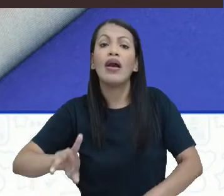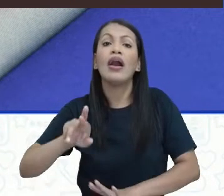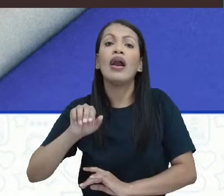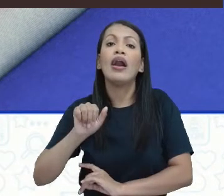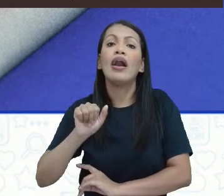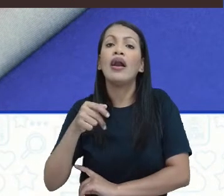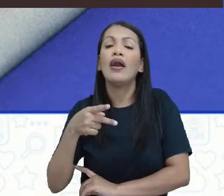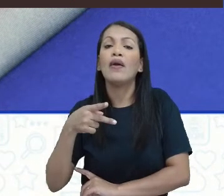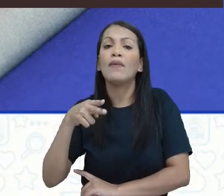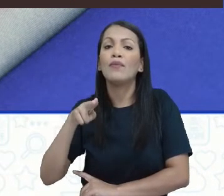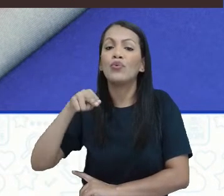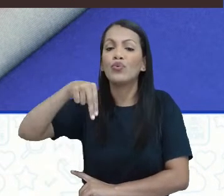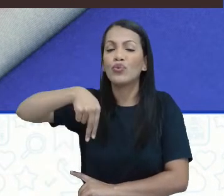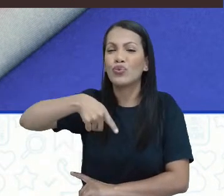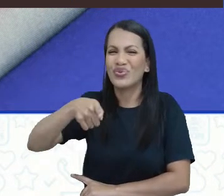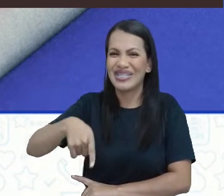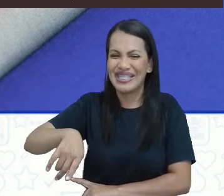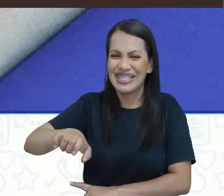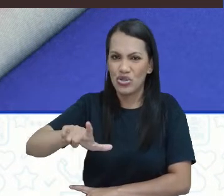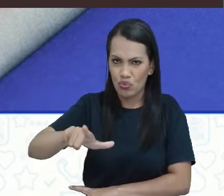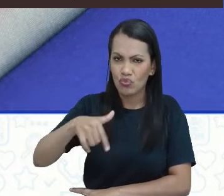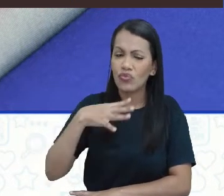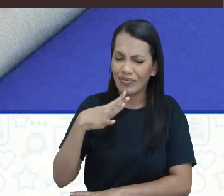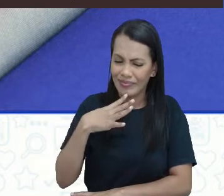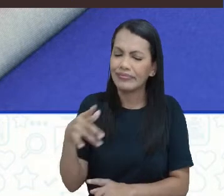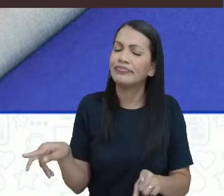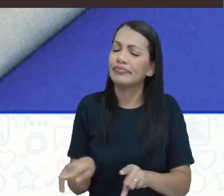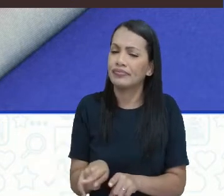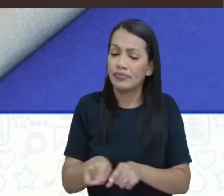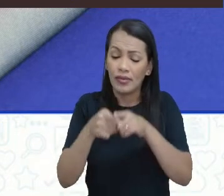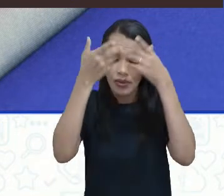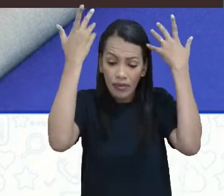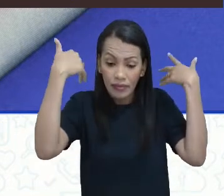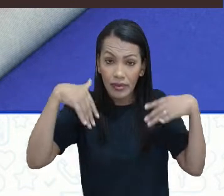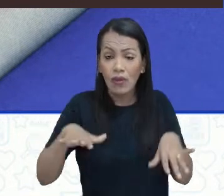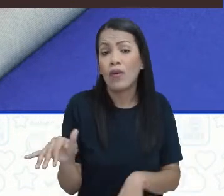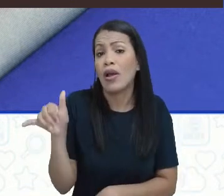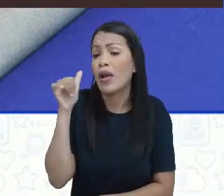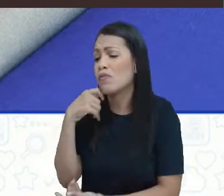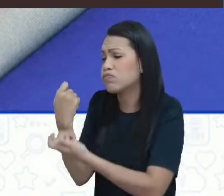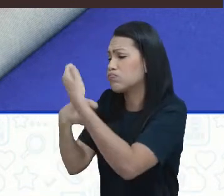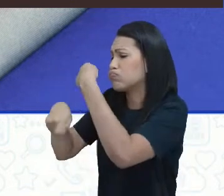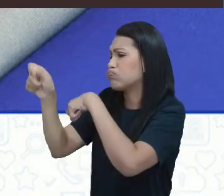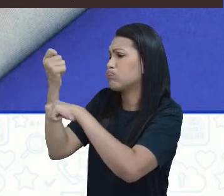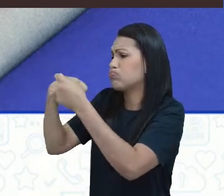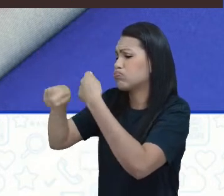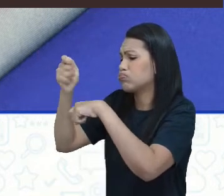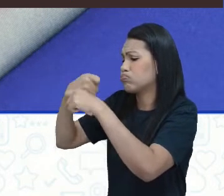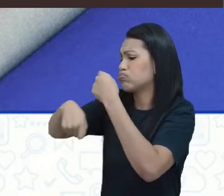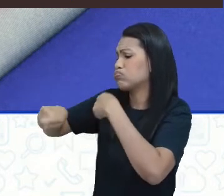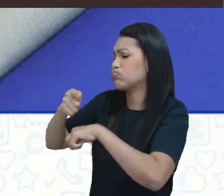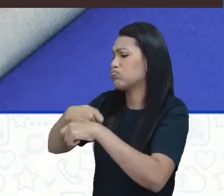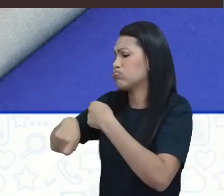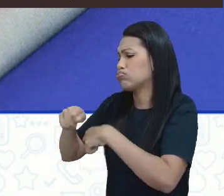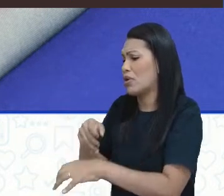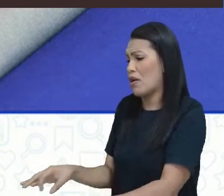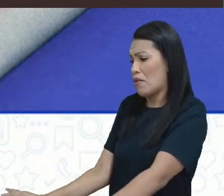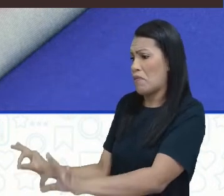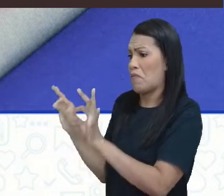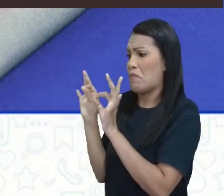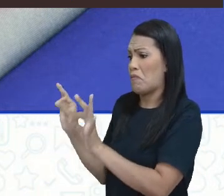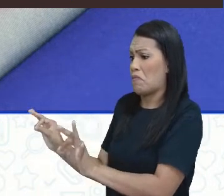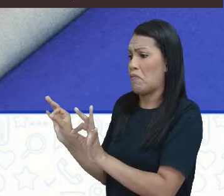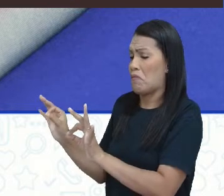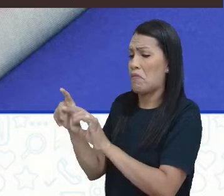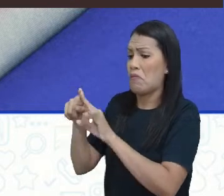Sem descanso, tecia a mulher os caprichos do marido, enchendo o palácio de luxos, os cofres de